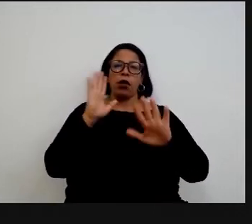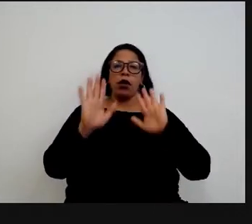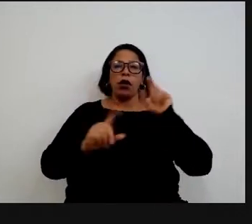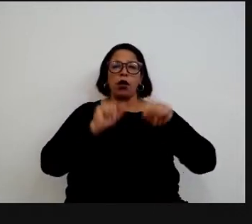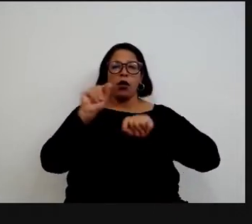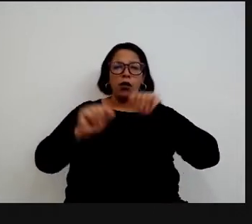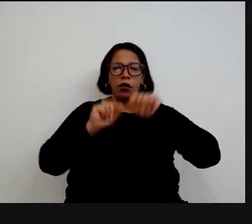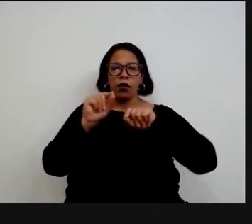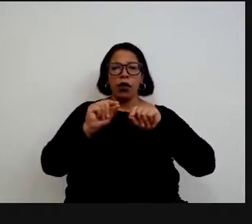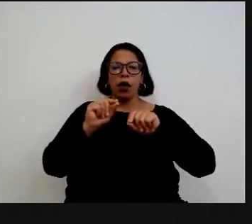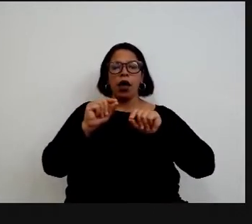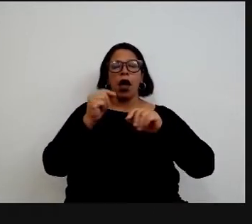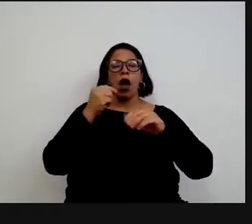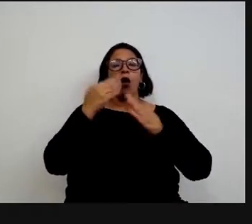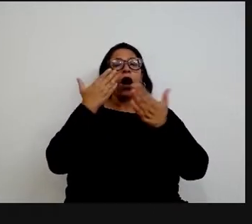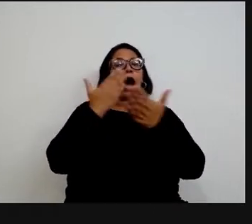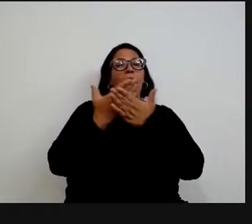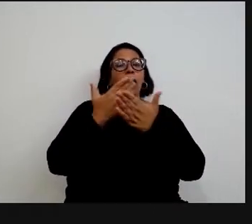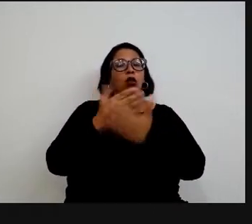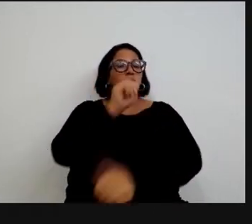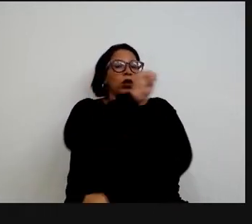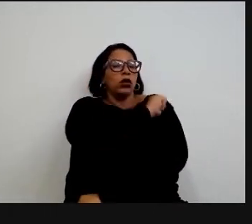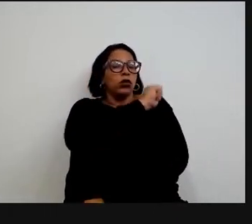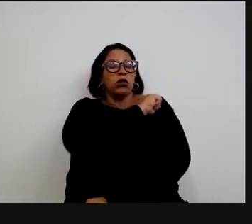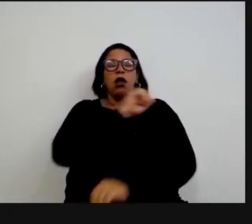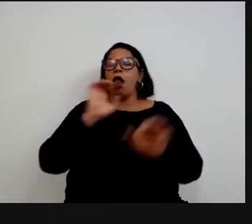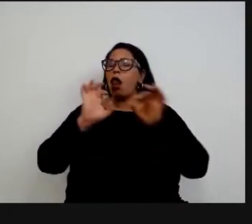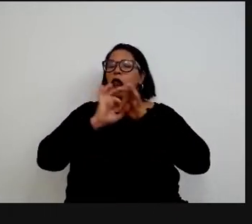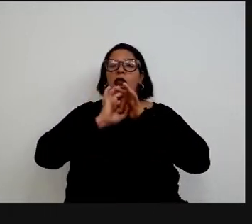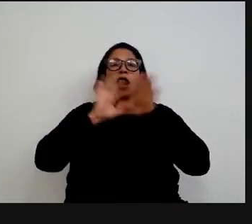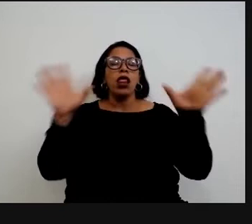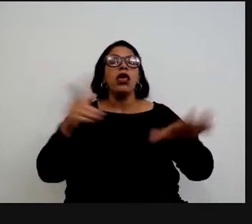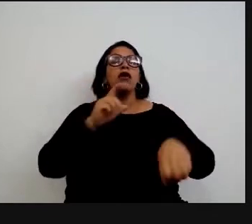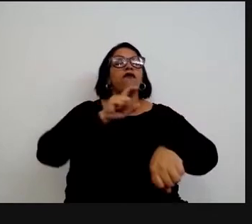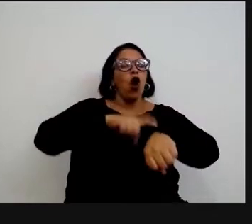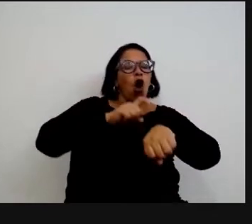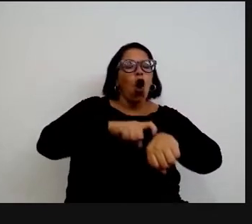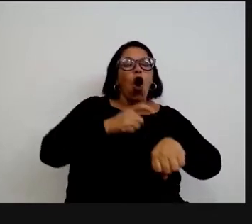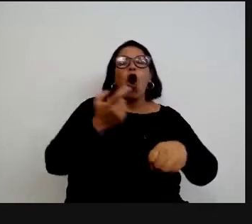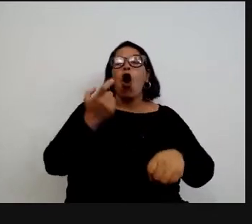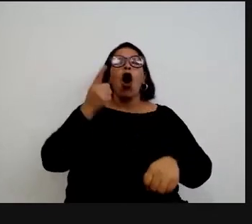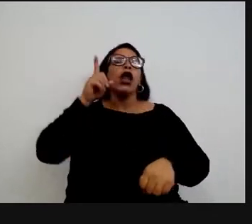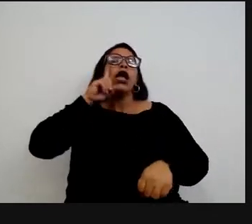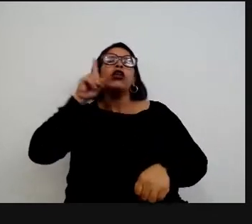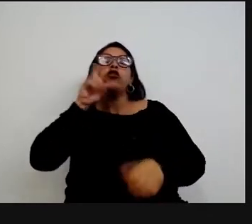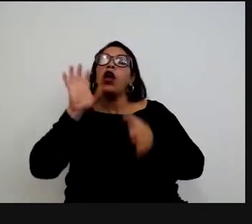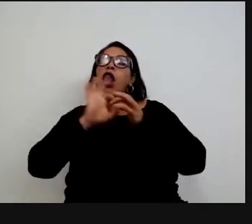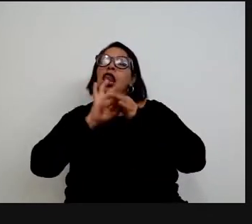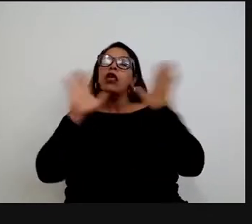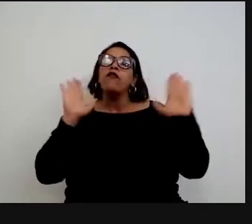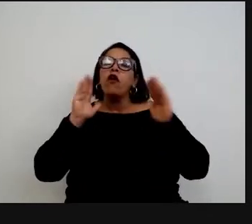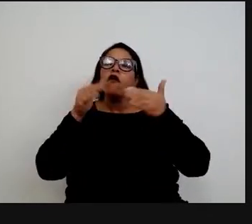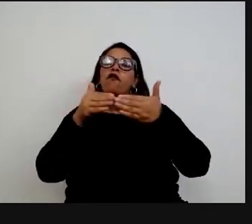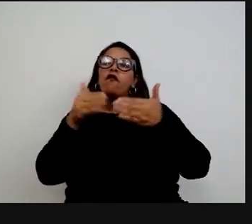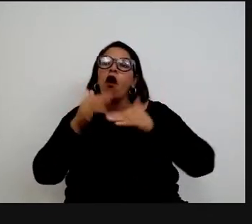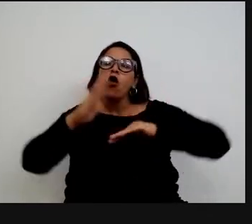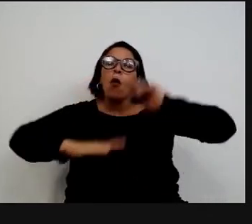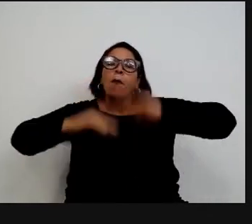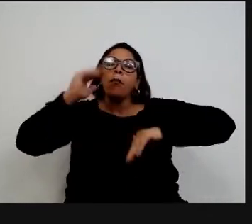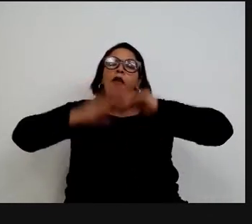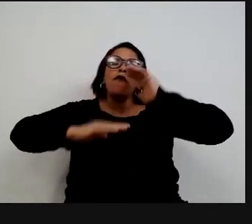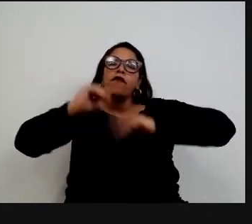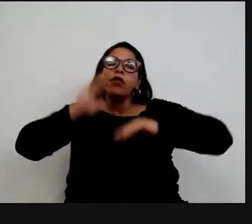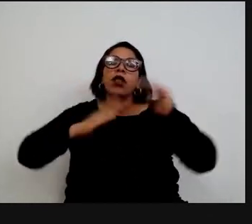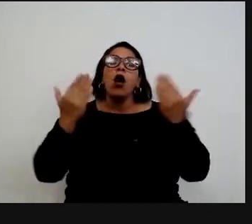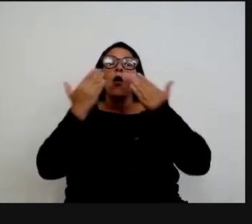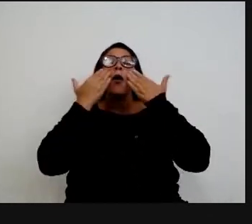fala sobre o adulto estudar quando quer, como quer e o que ele quiser aprender. né, com o foco dele na carreira e nos resultados